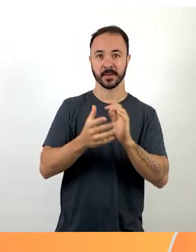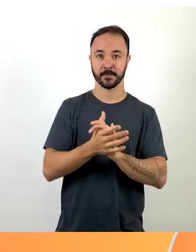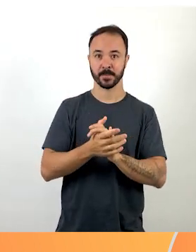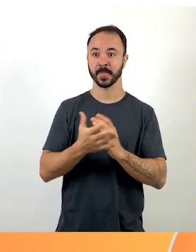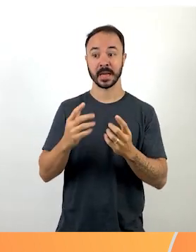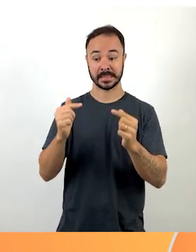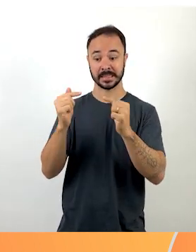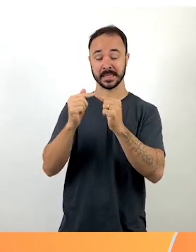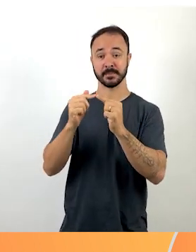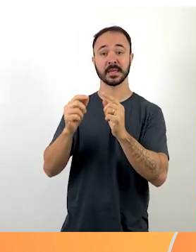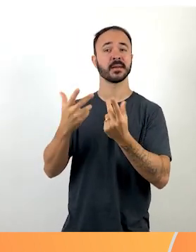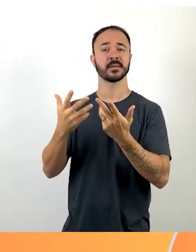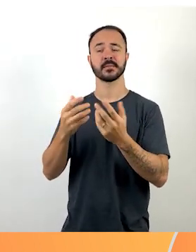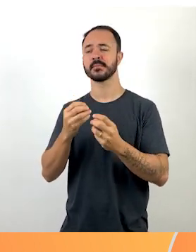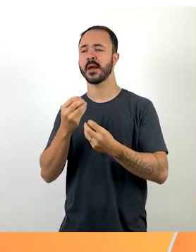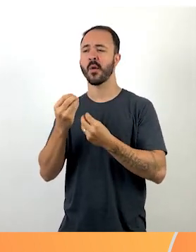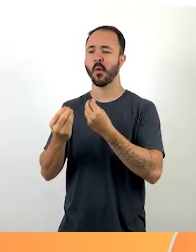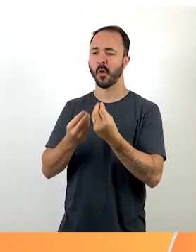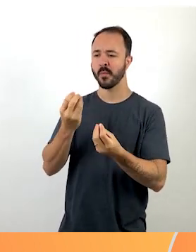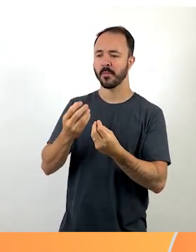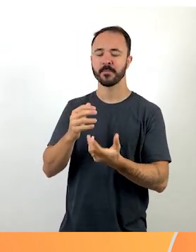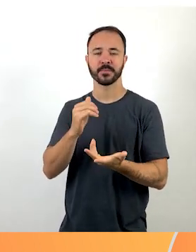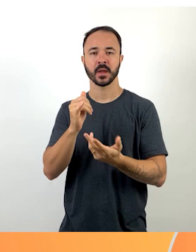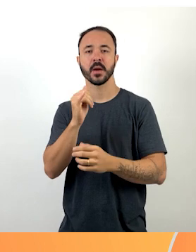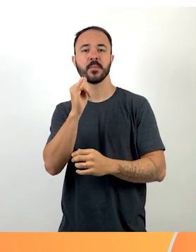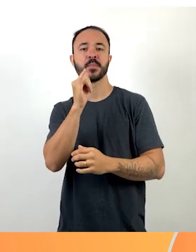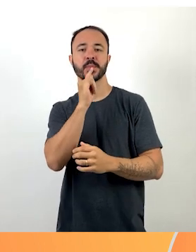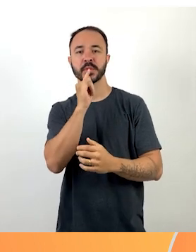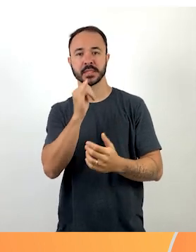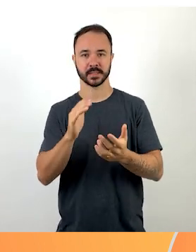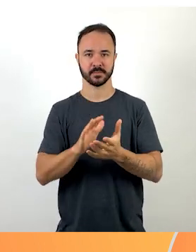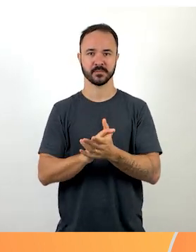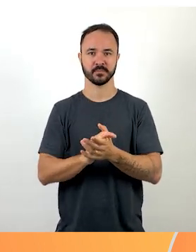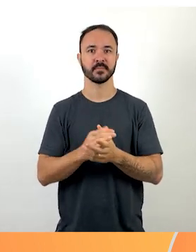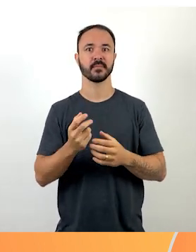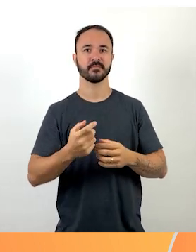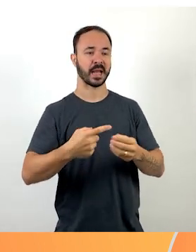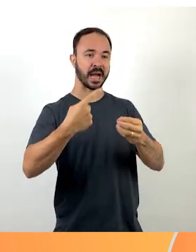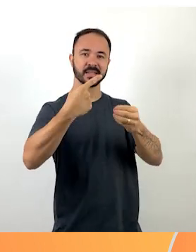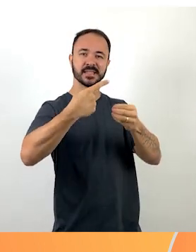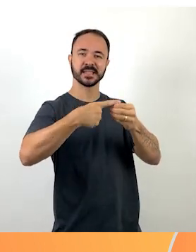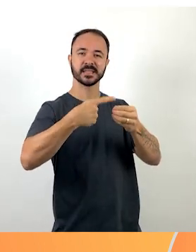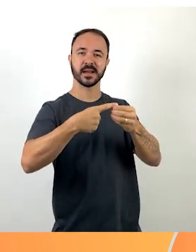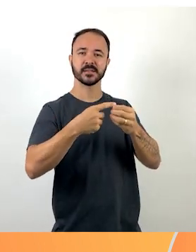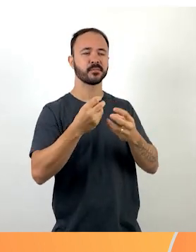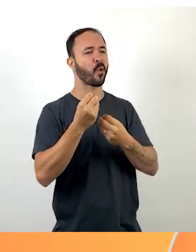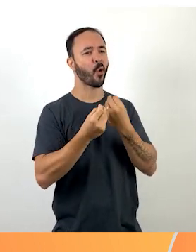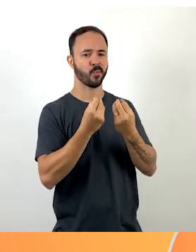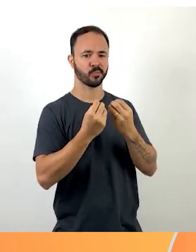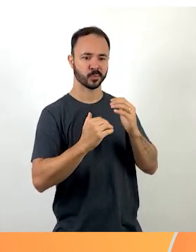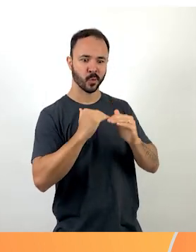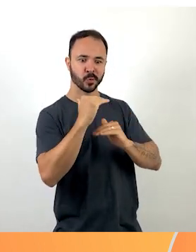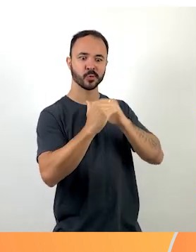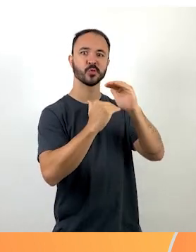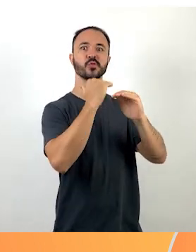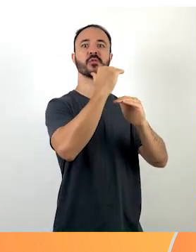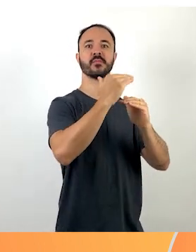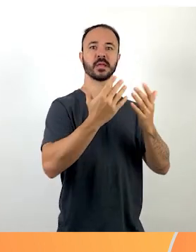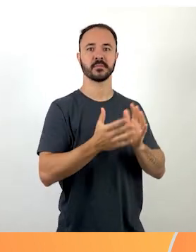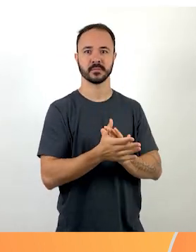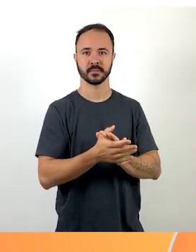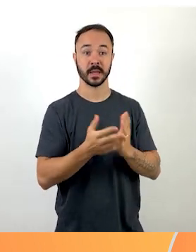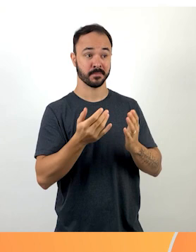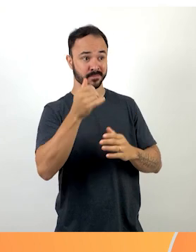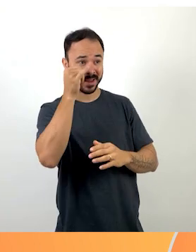desenvolvimento sustentável, ou seja, como pode acontecer o desenvolvimento nas cidades, o desenvolvimento humano, sem que